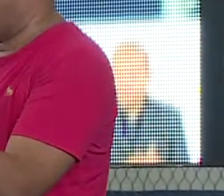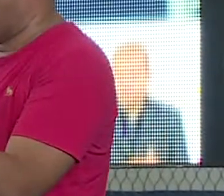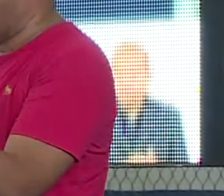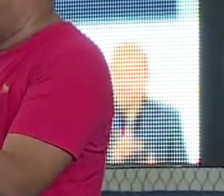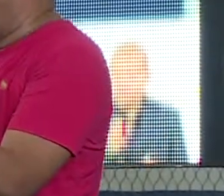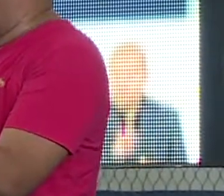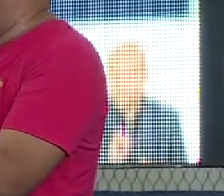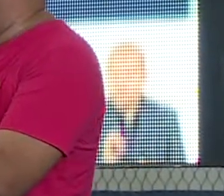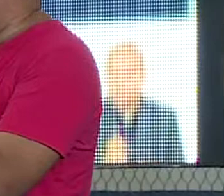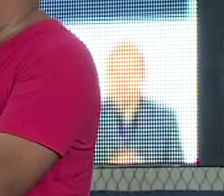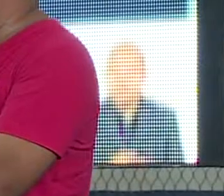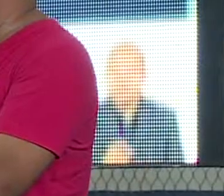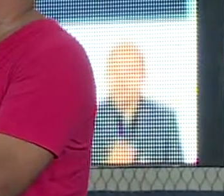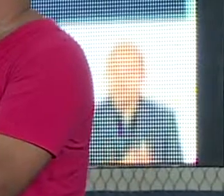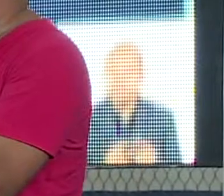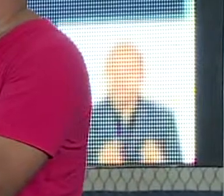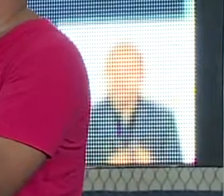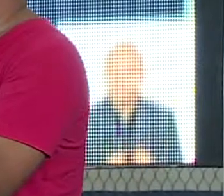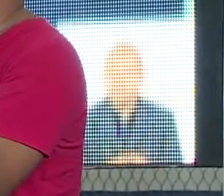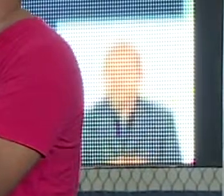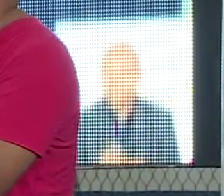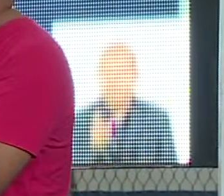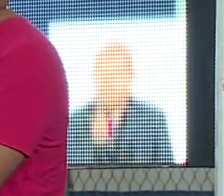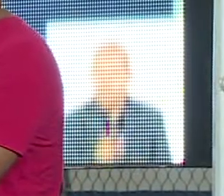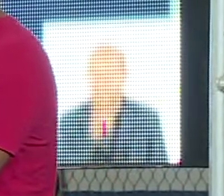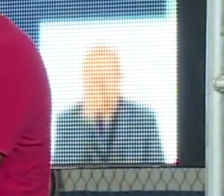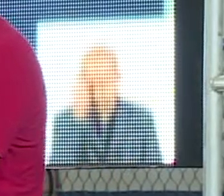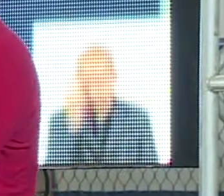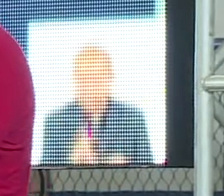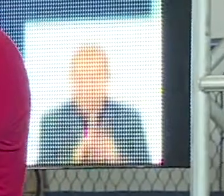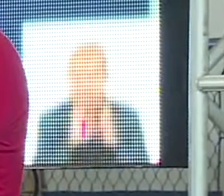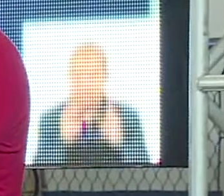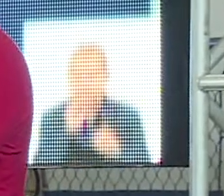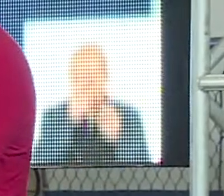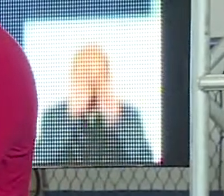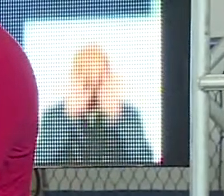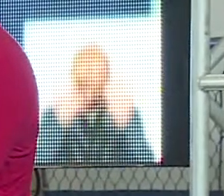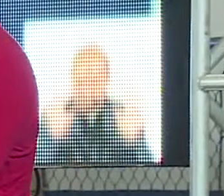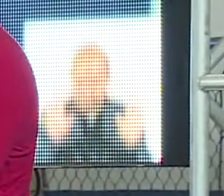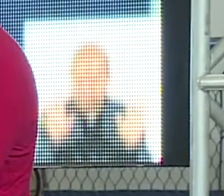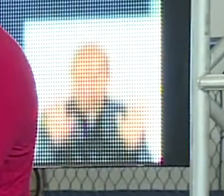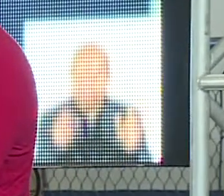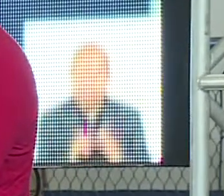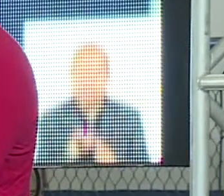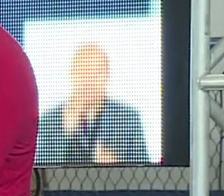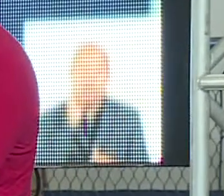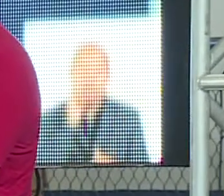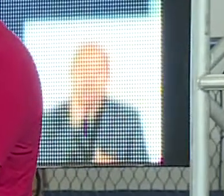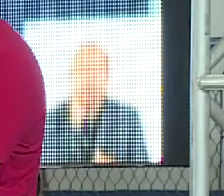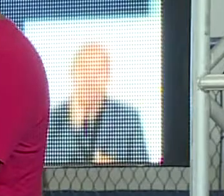exemplo, o arroz é pobre no aminoácido lisina.